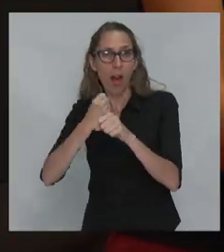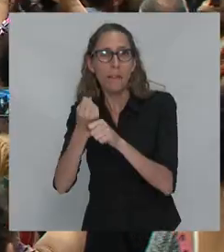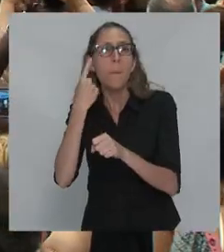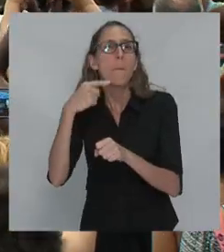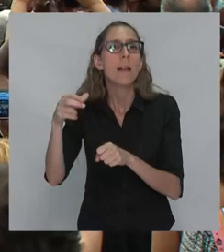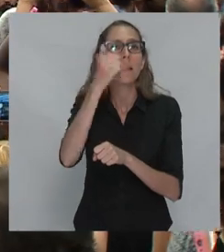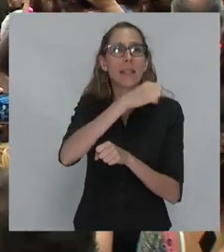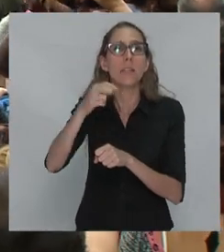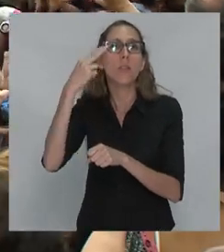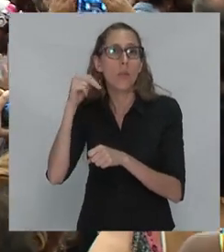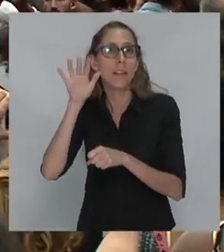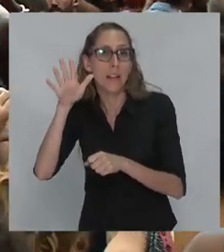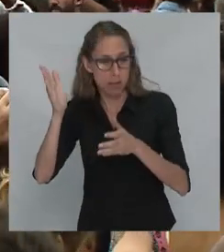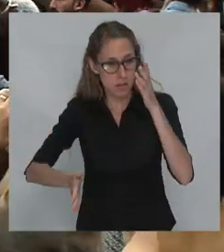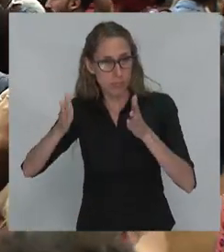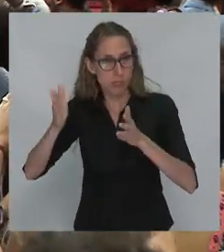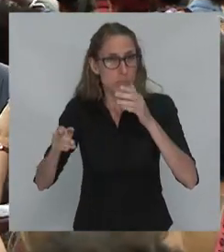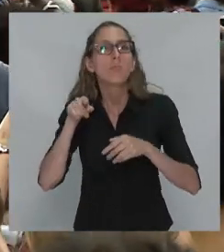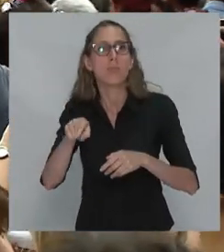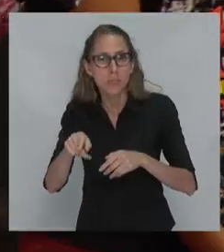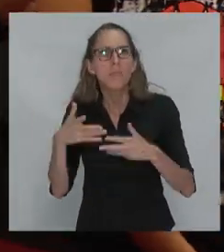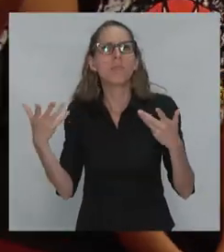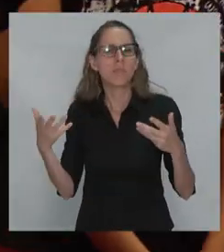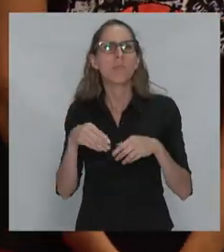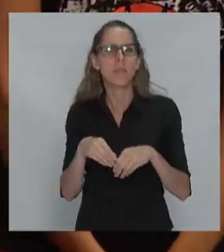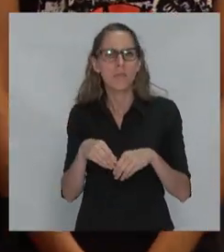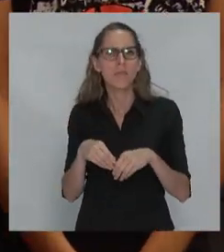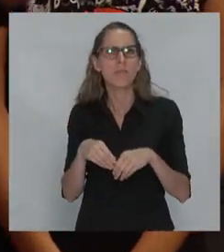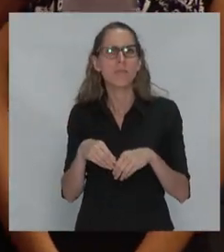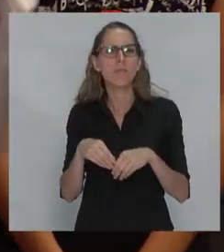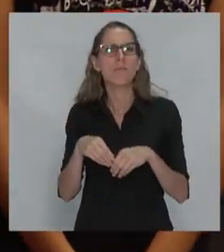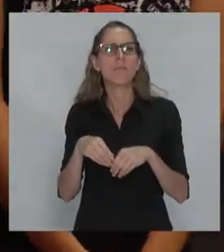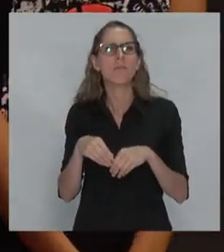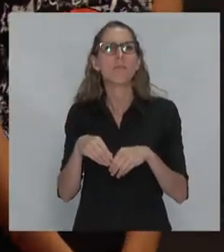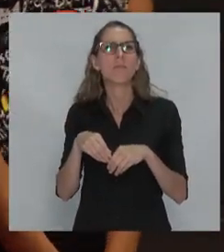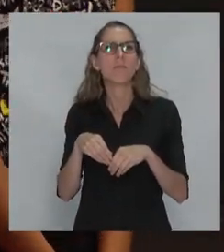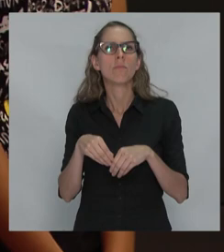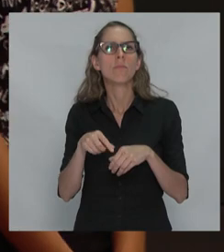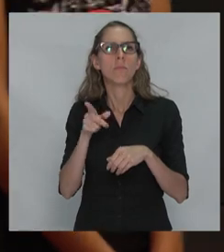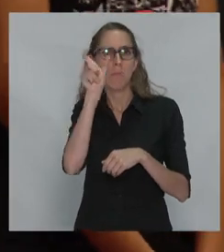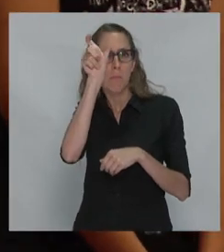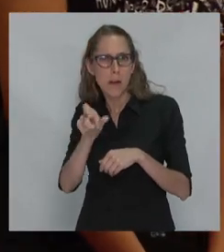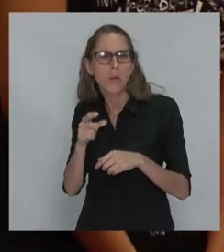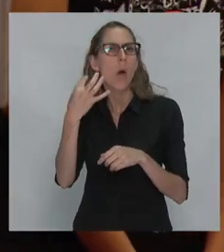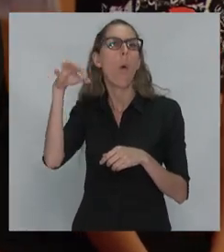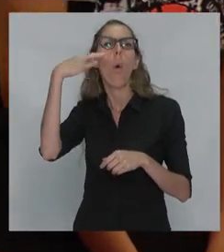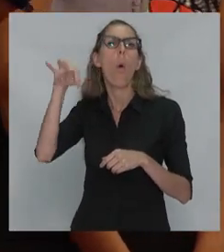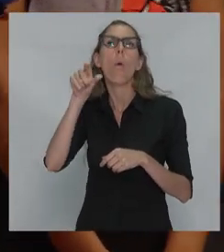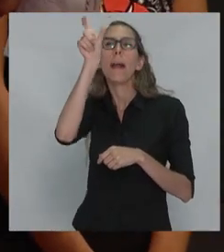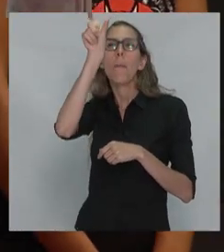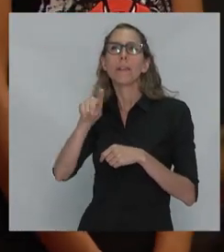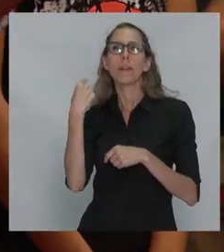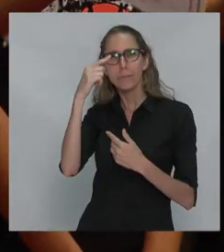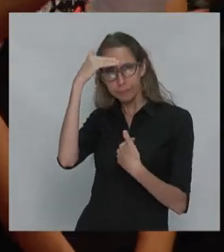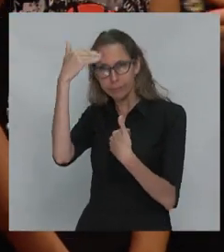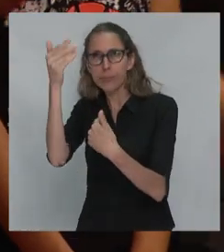1695. Mas não é somente Zumbi, esse guerreiro, que nós comemoramos, mas também as